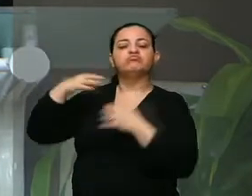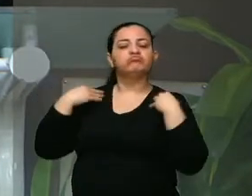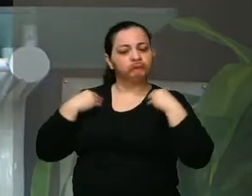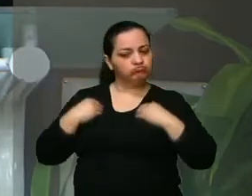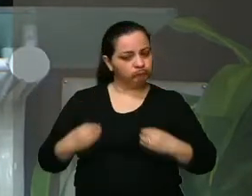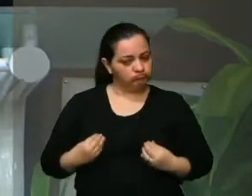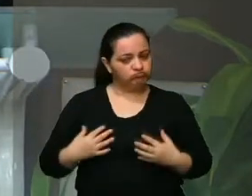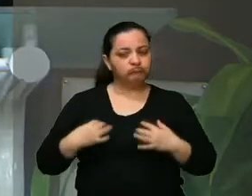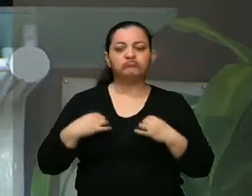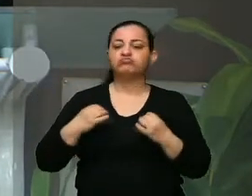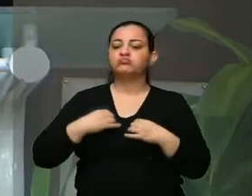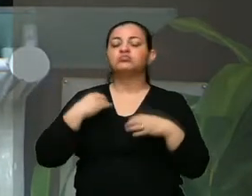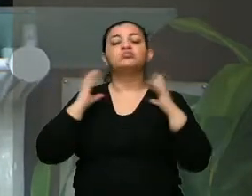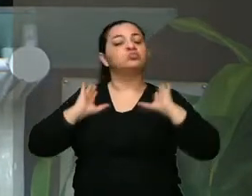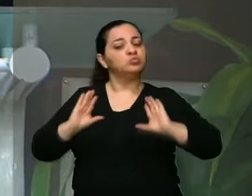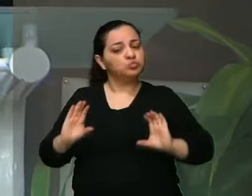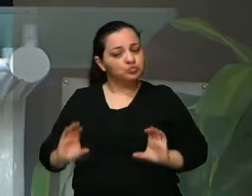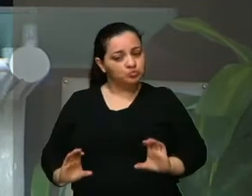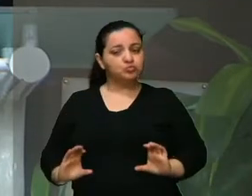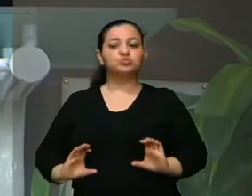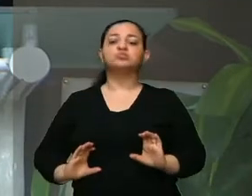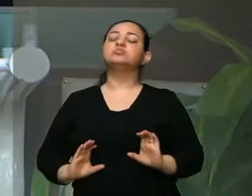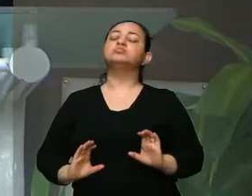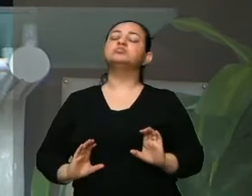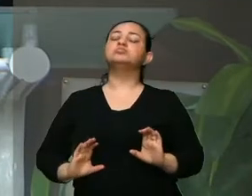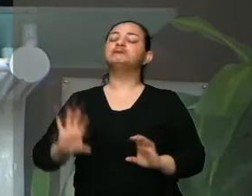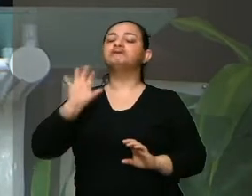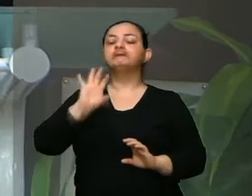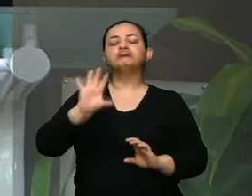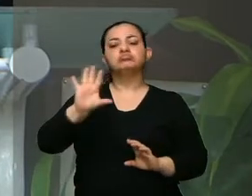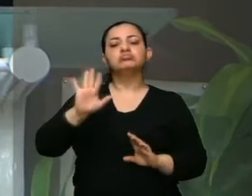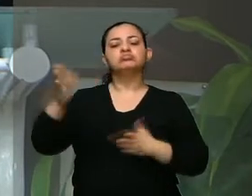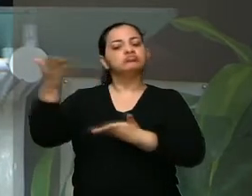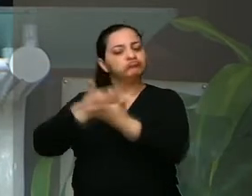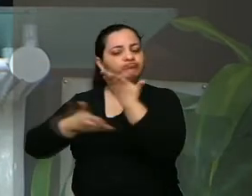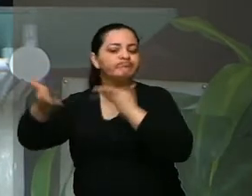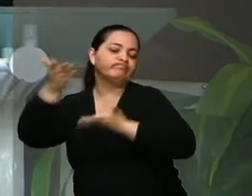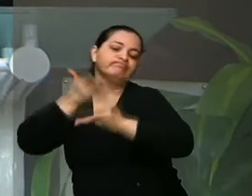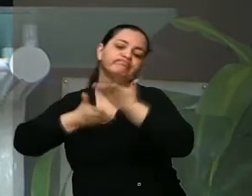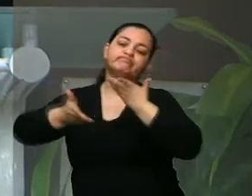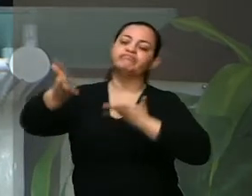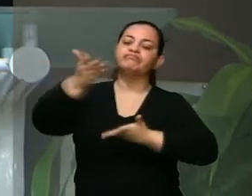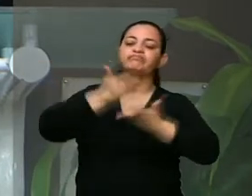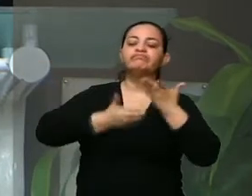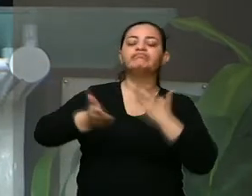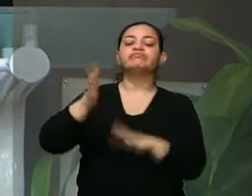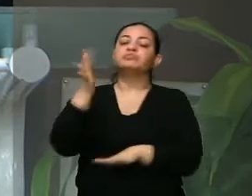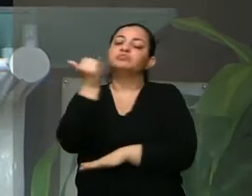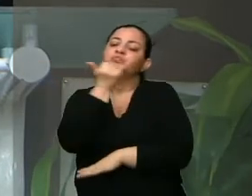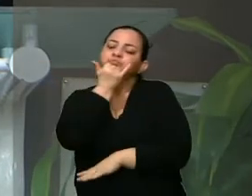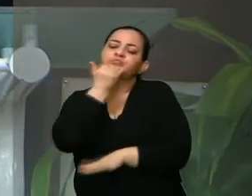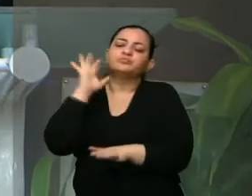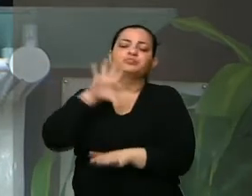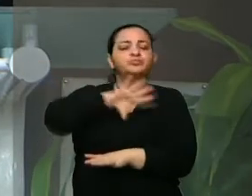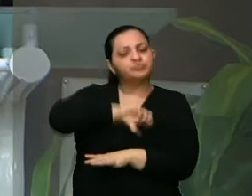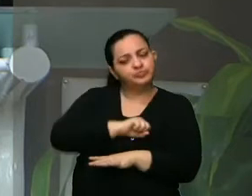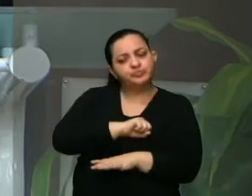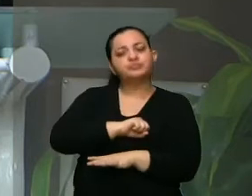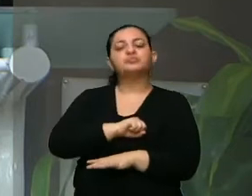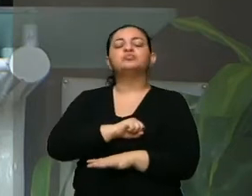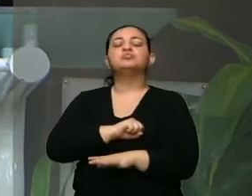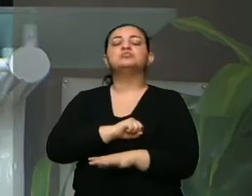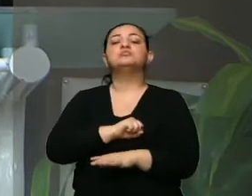na forma de comportar na forma de tratar uns aos outros perdoando amando